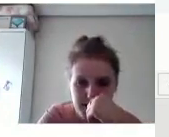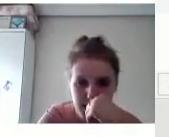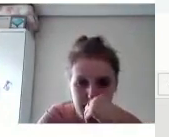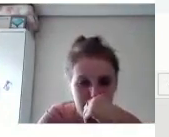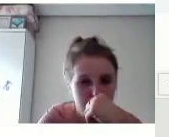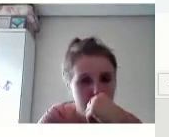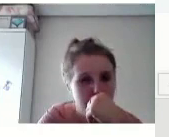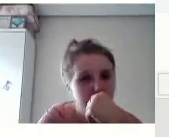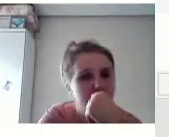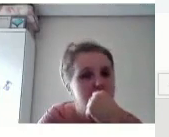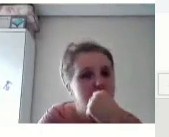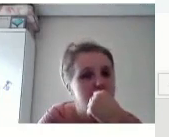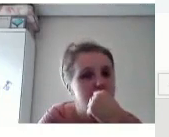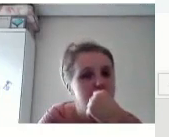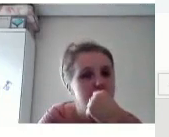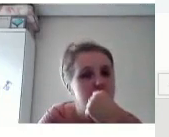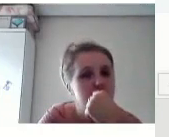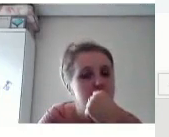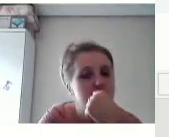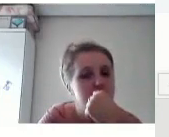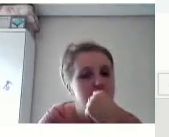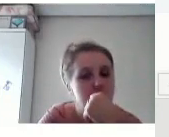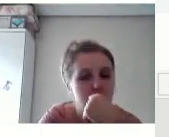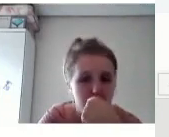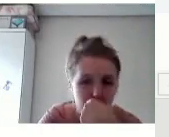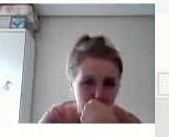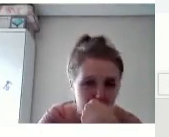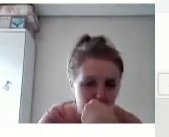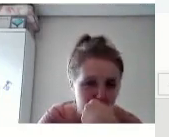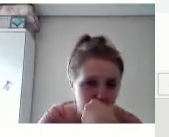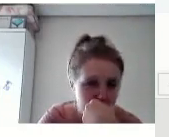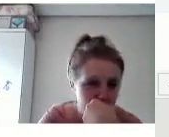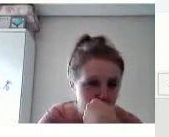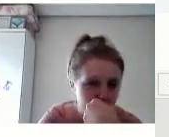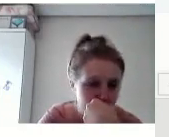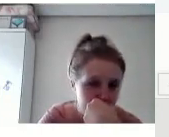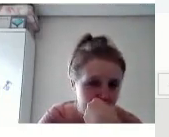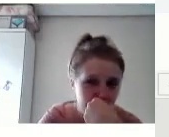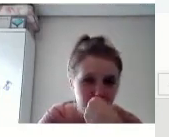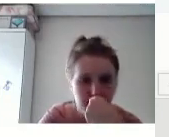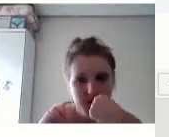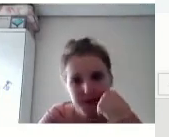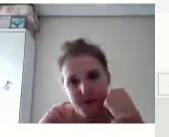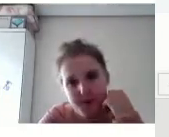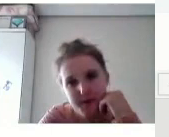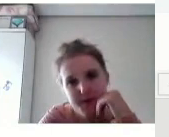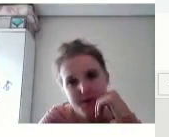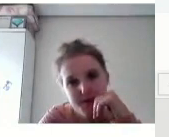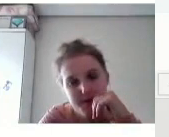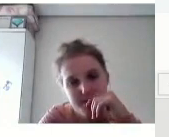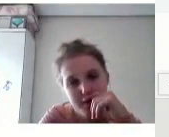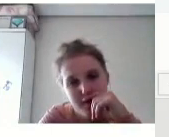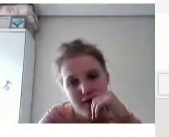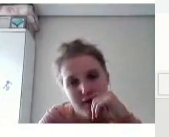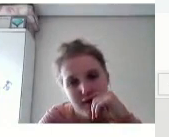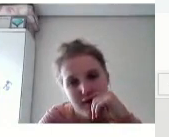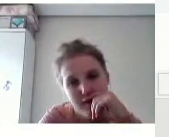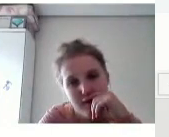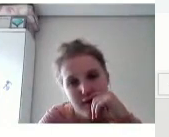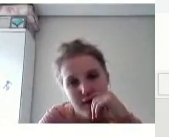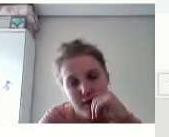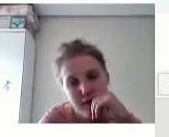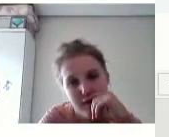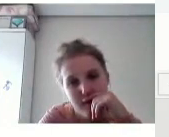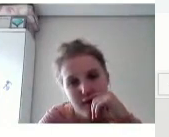Euler-Lagrange para os nossos campos clássicos, né? Basicamente, o que eu estou mostrando aqui é o equivalente da equação de